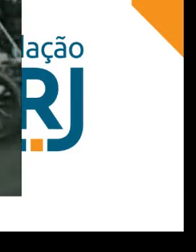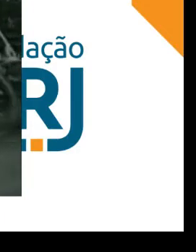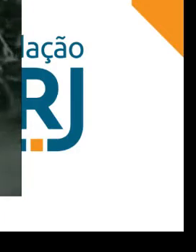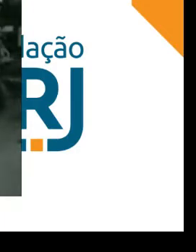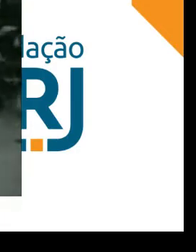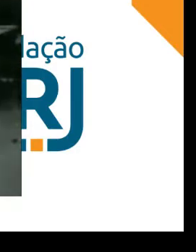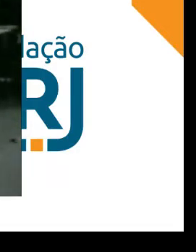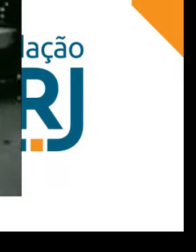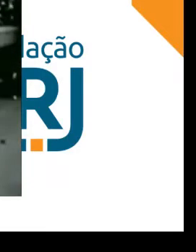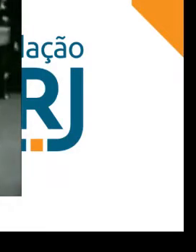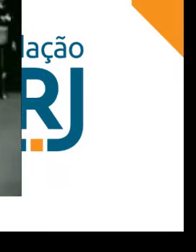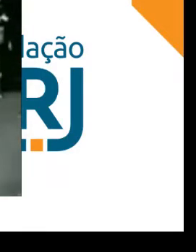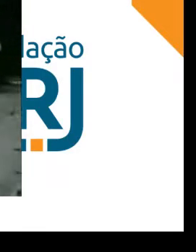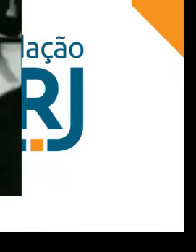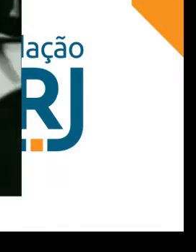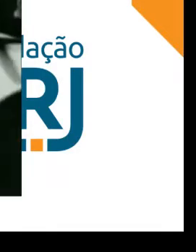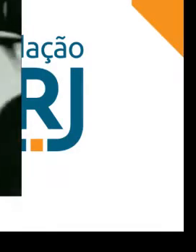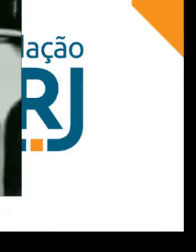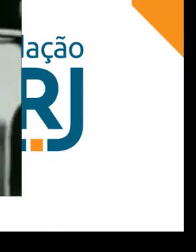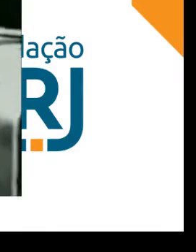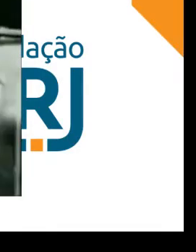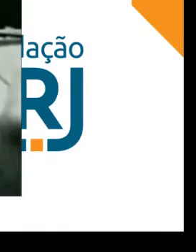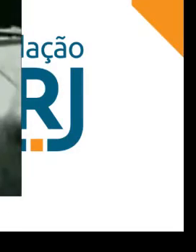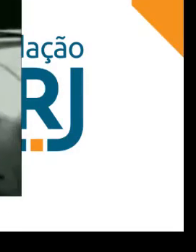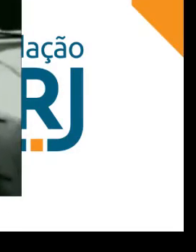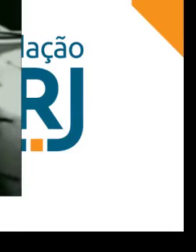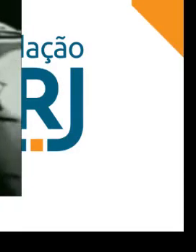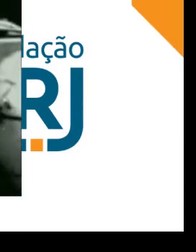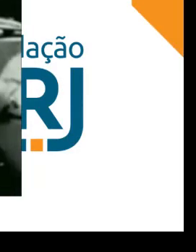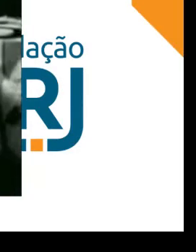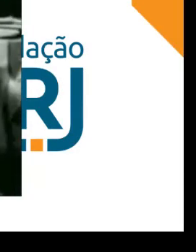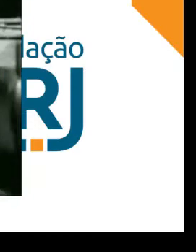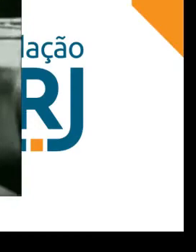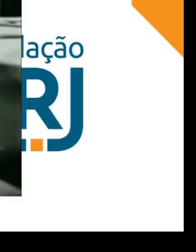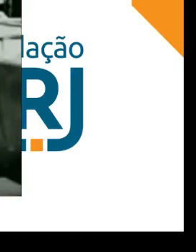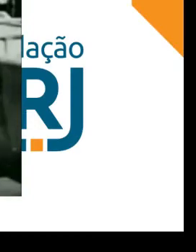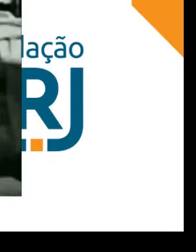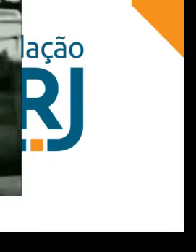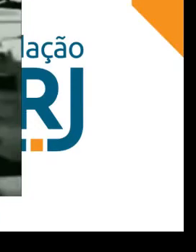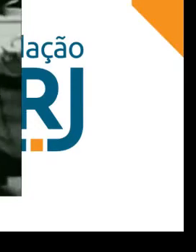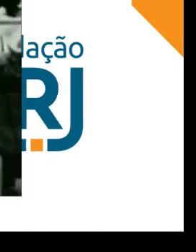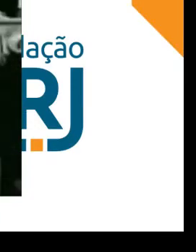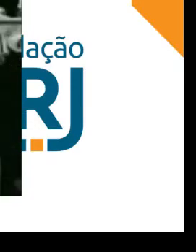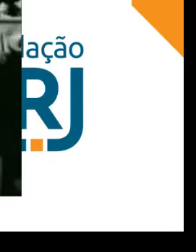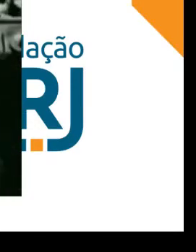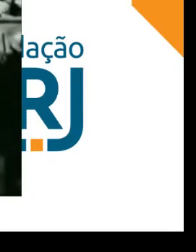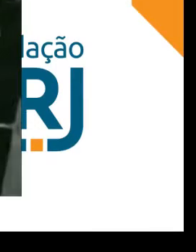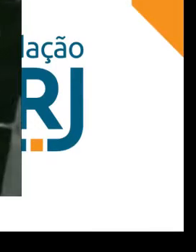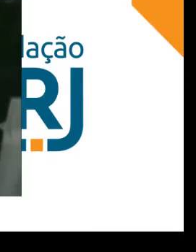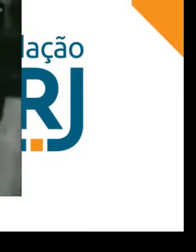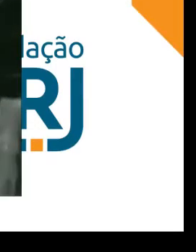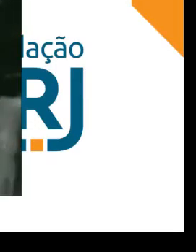anos. There were men, skilled men there when I went there. They were there all their life to the dying day.